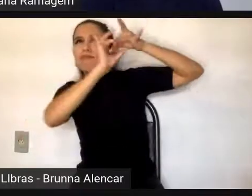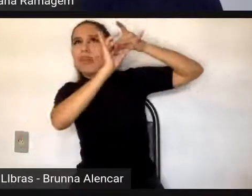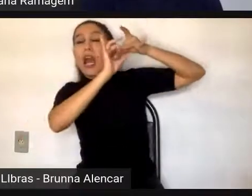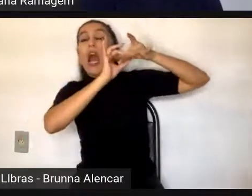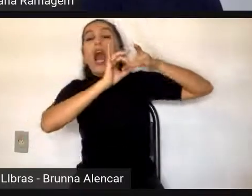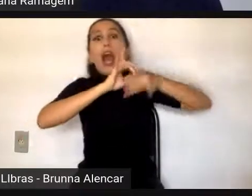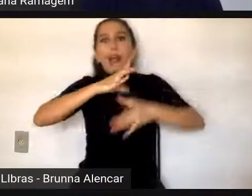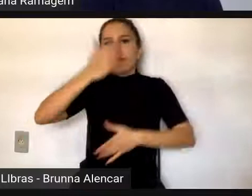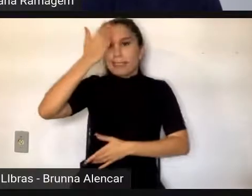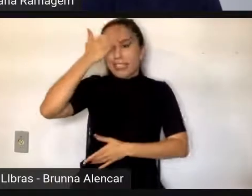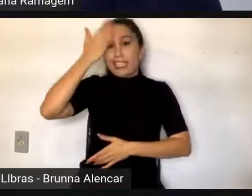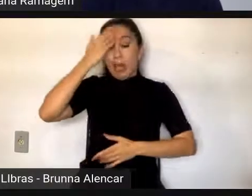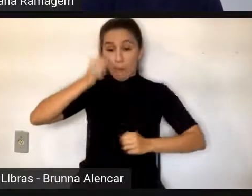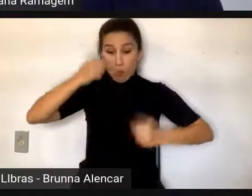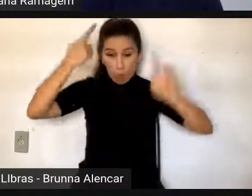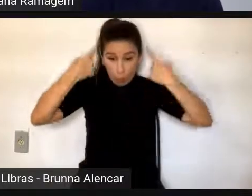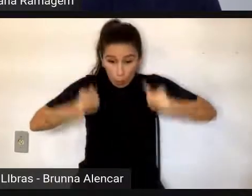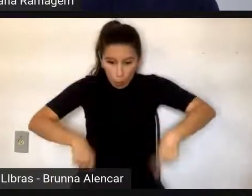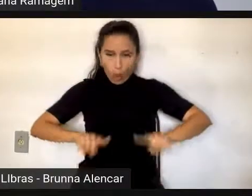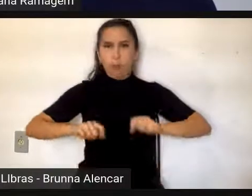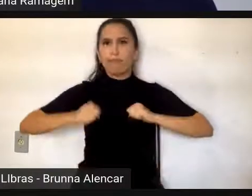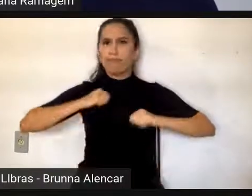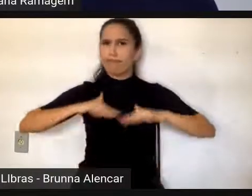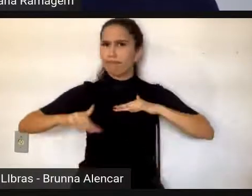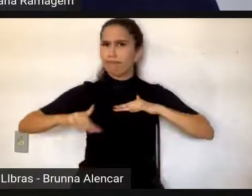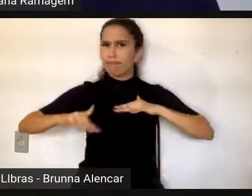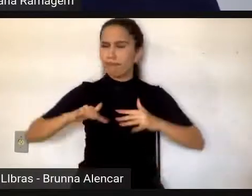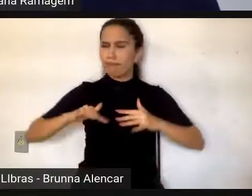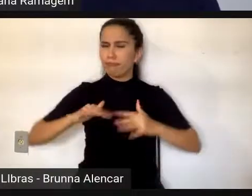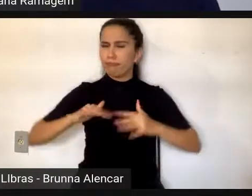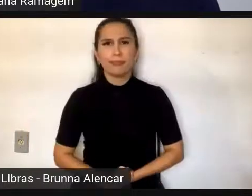em movimento. Então, Portanto,